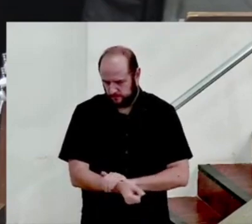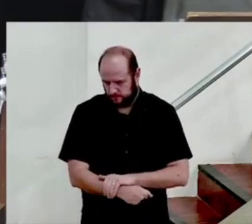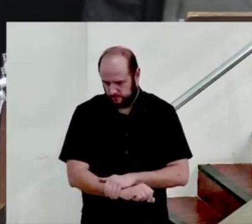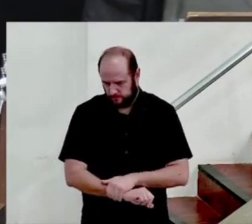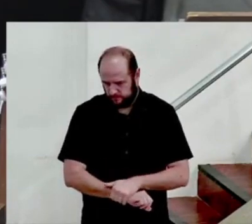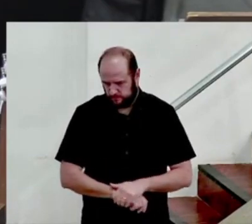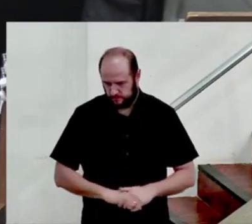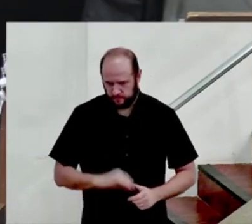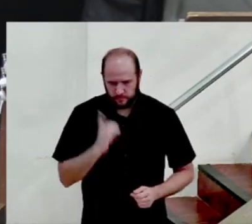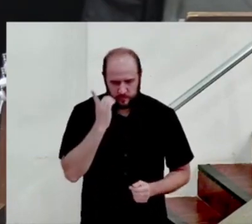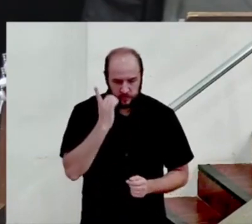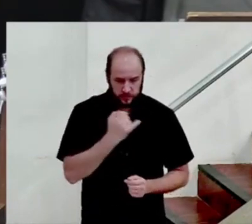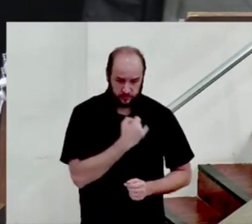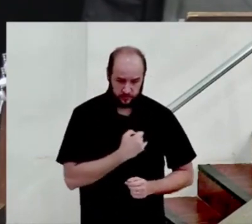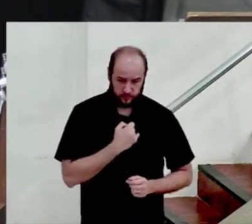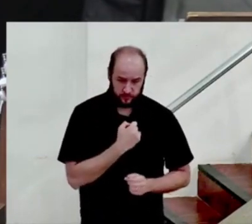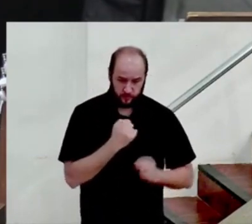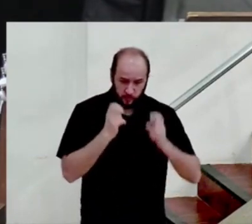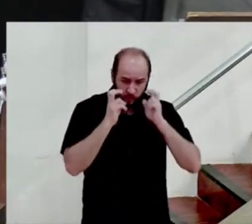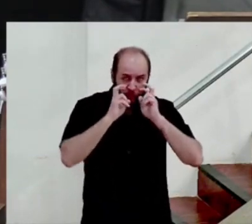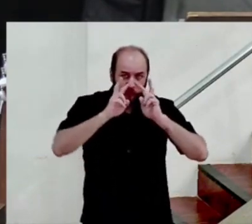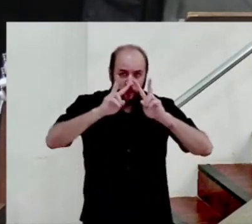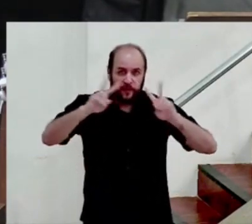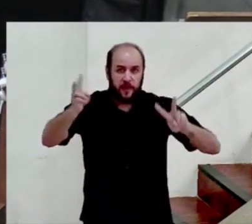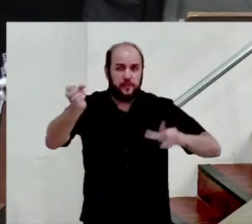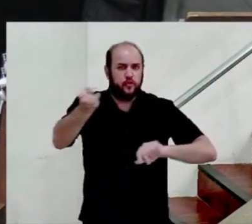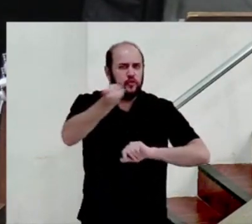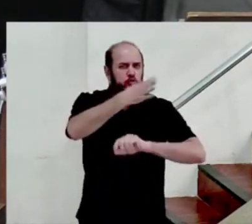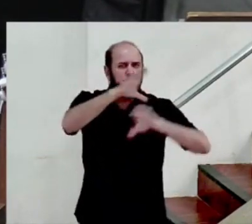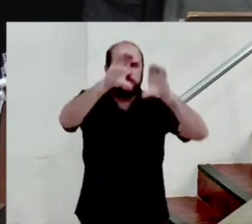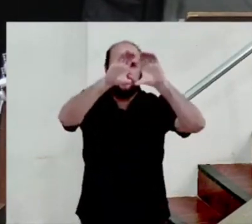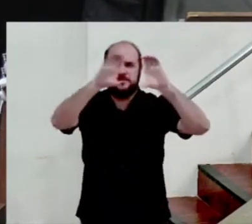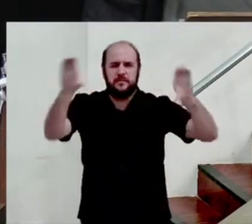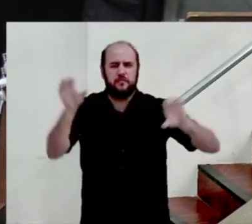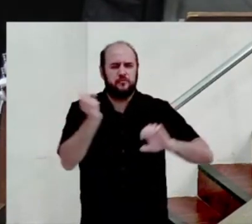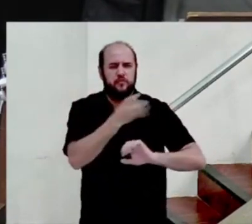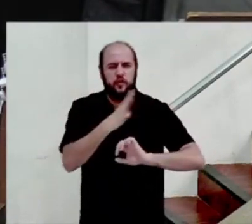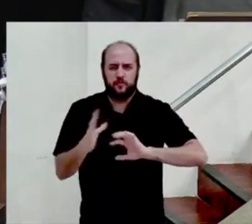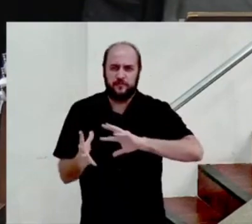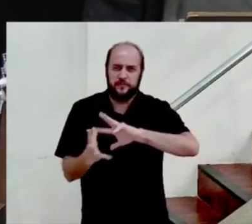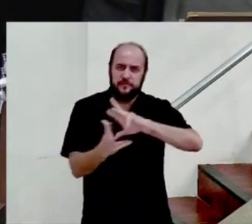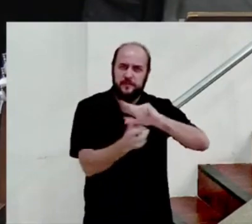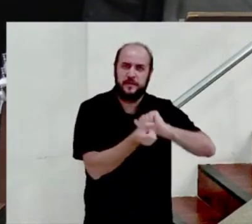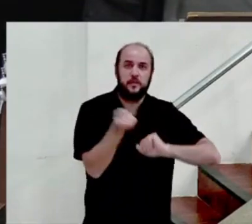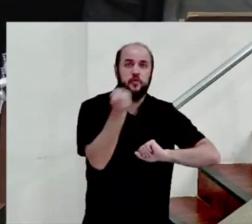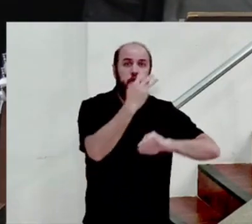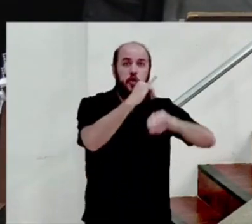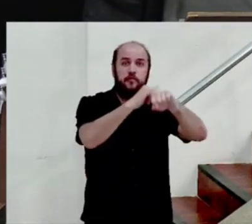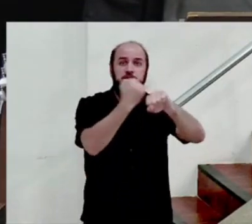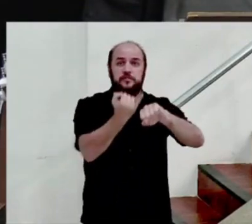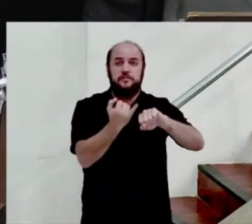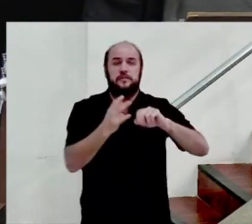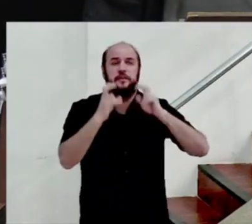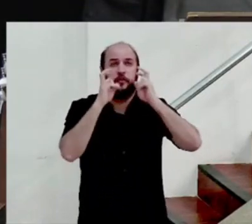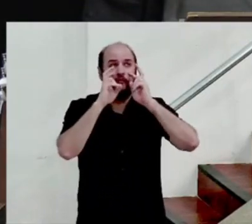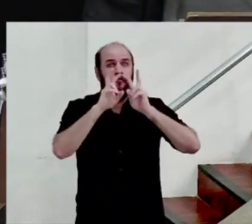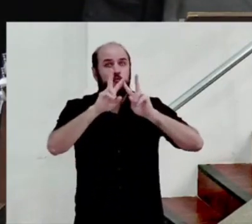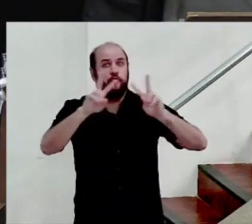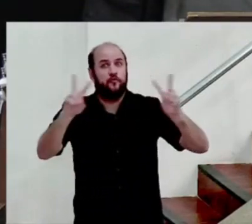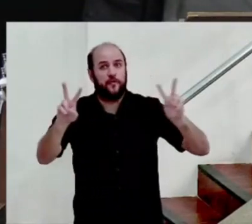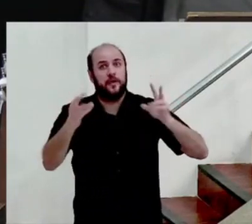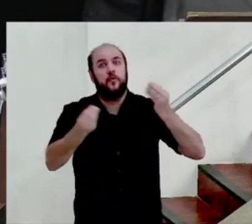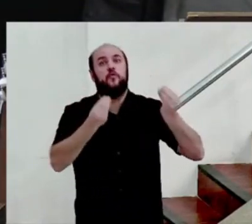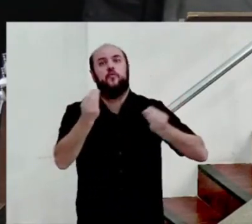Um dia João contempla a nova Jerusalém, novos céus e nova terra. E ele contempla da seguinte